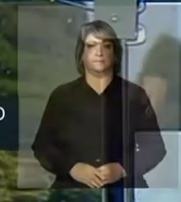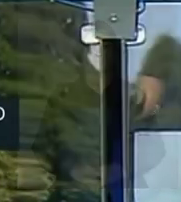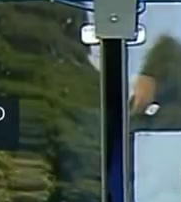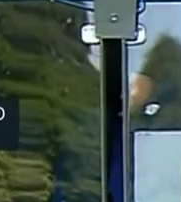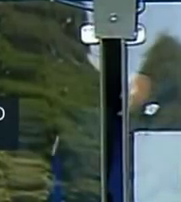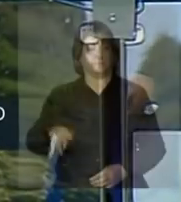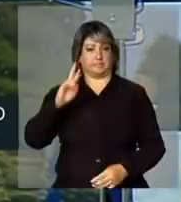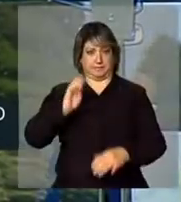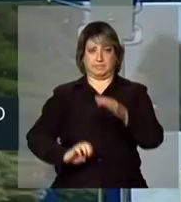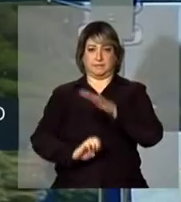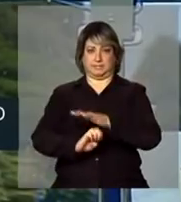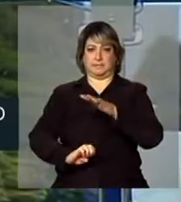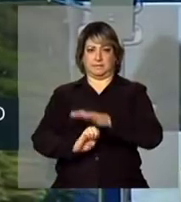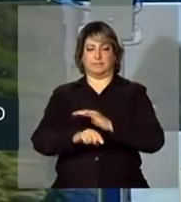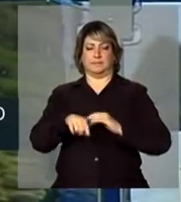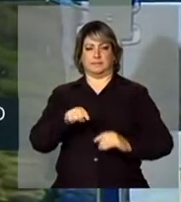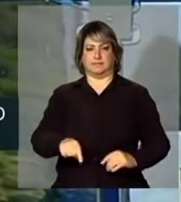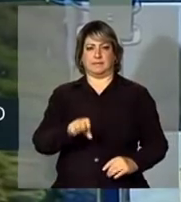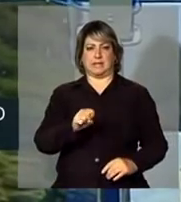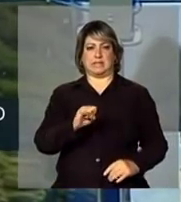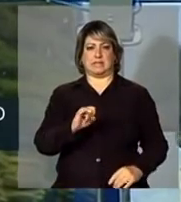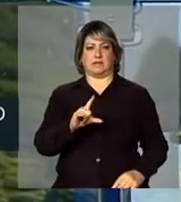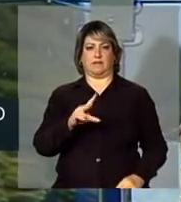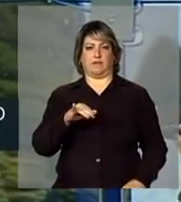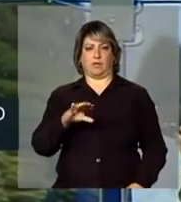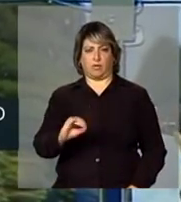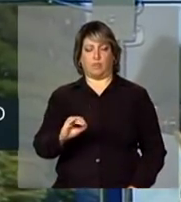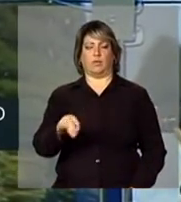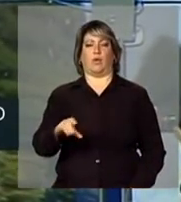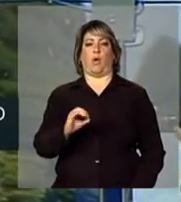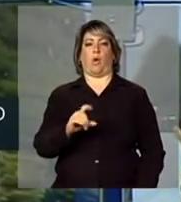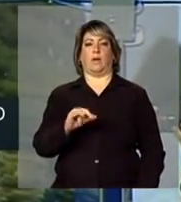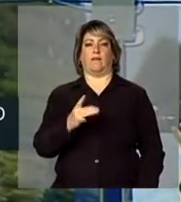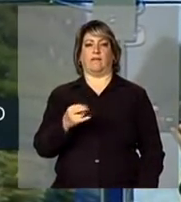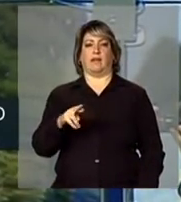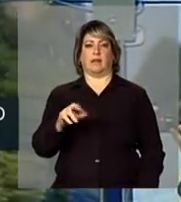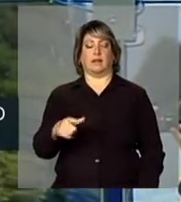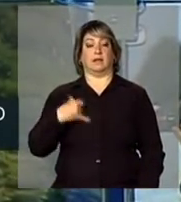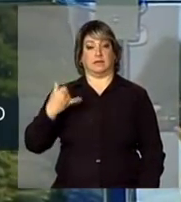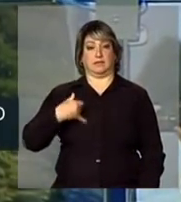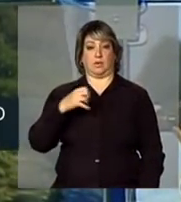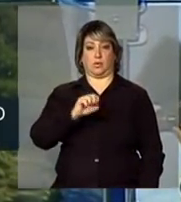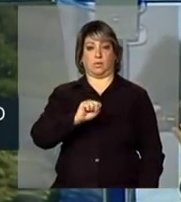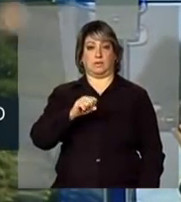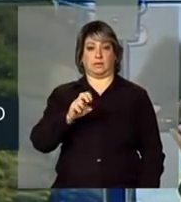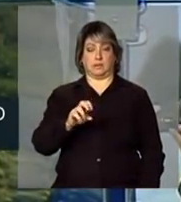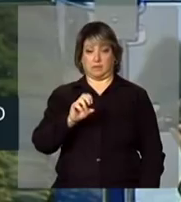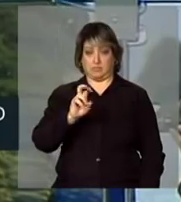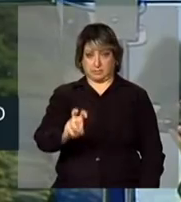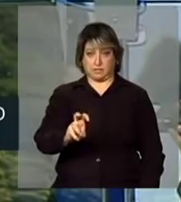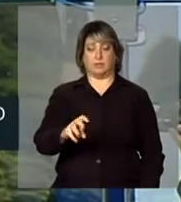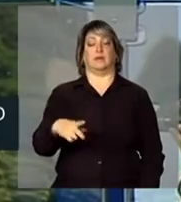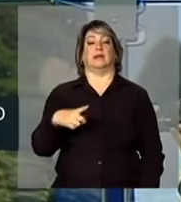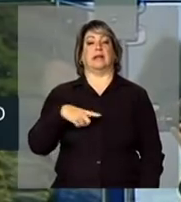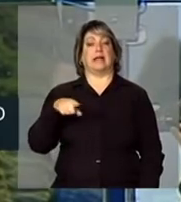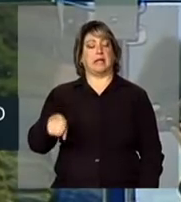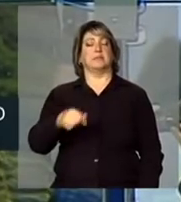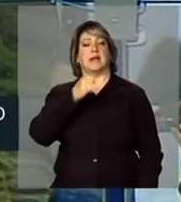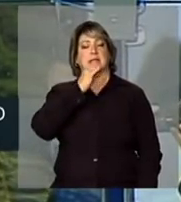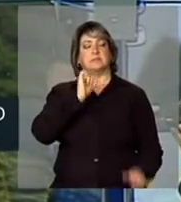O empresário e pecuarista Silvio Profeta de Oliveira, de 85 anos, é exemplo de